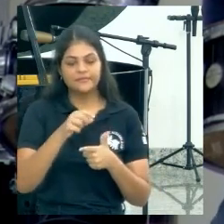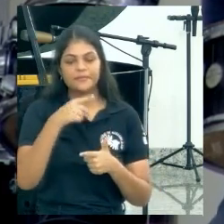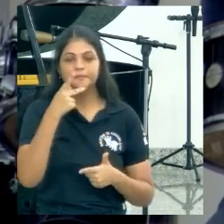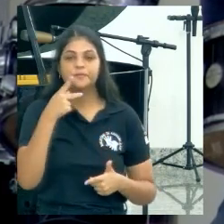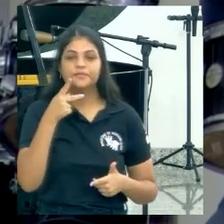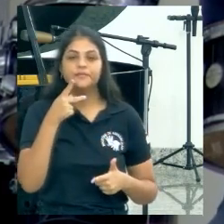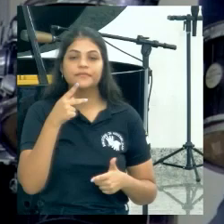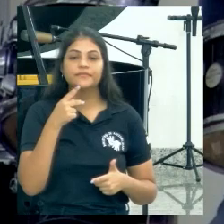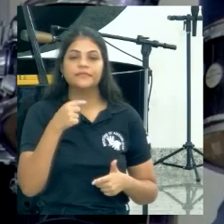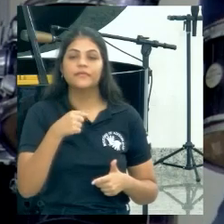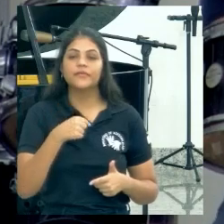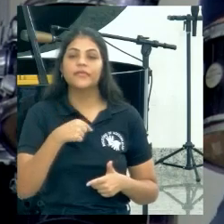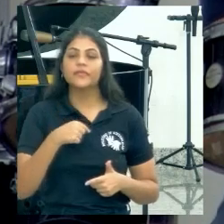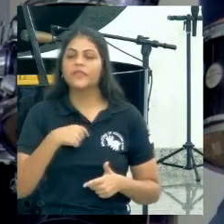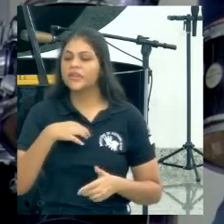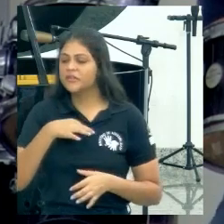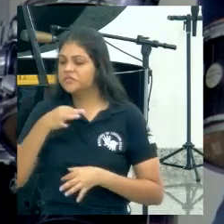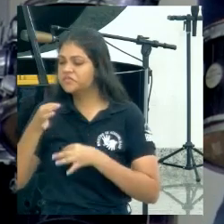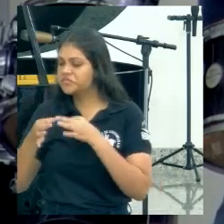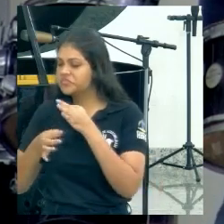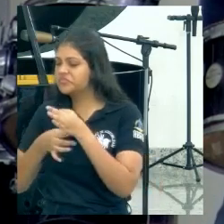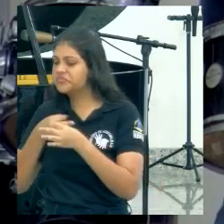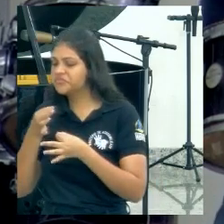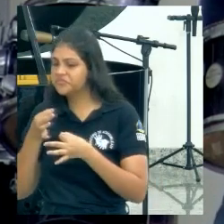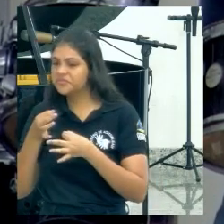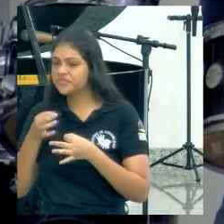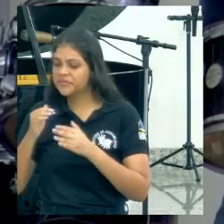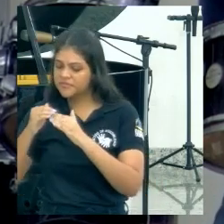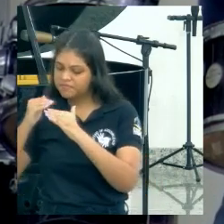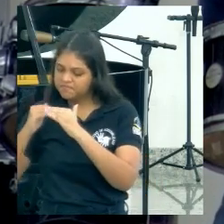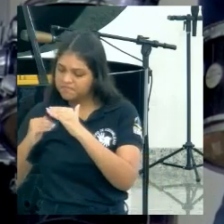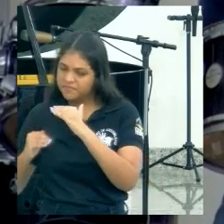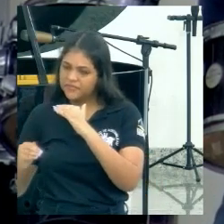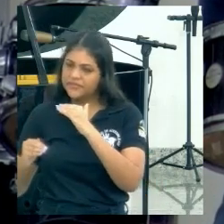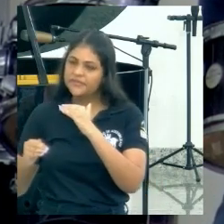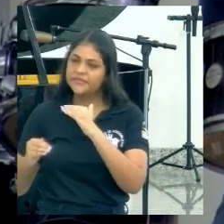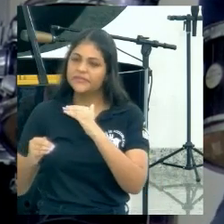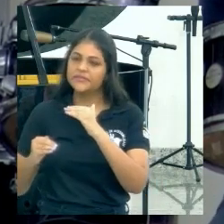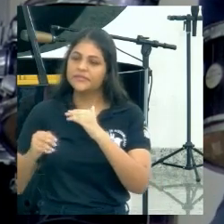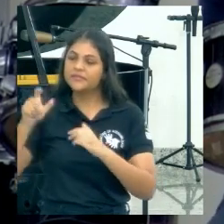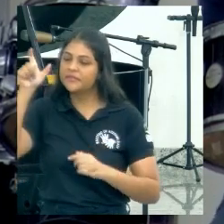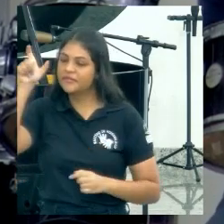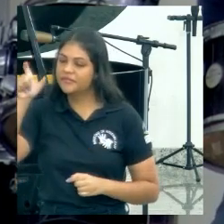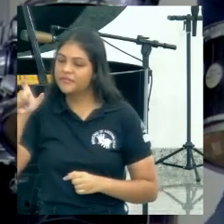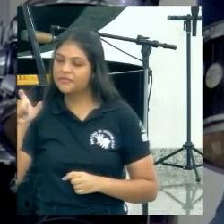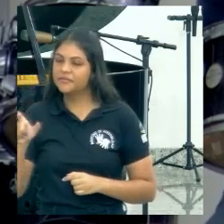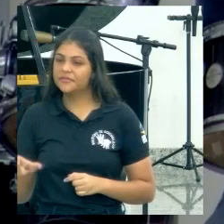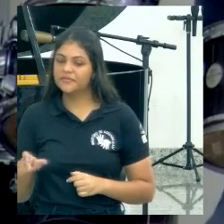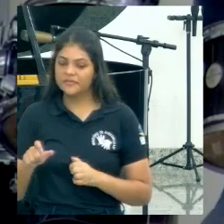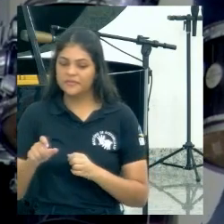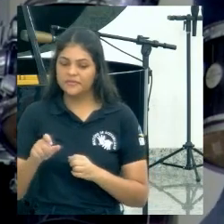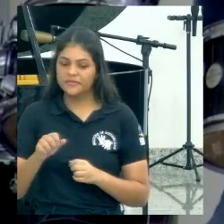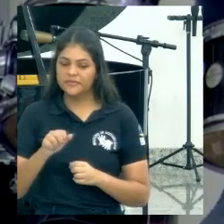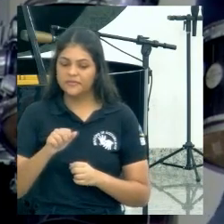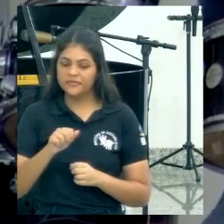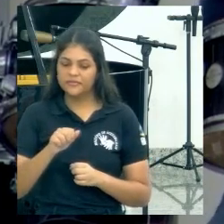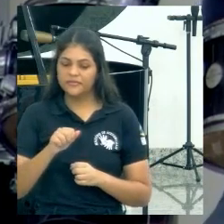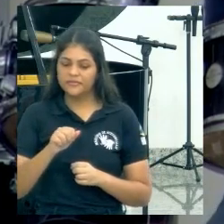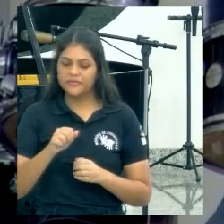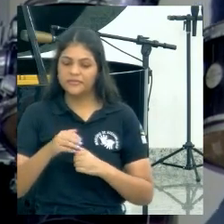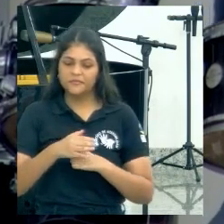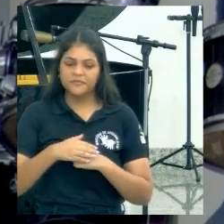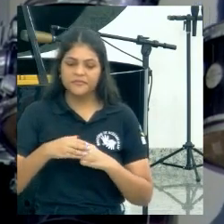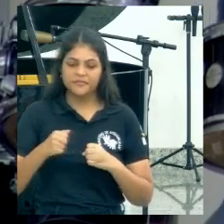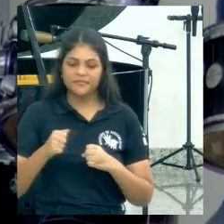todavia, eu não me julgo nem um pouco inferior a esses superapóstolos. Você